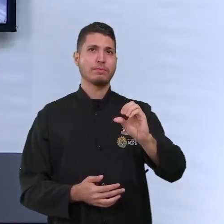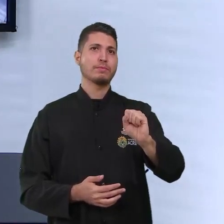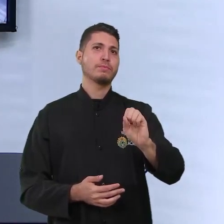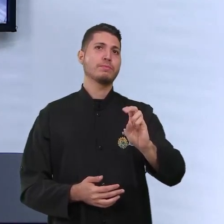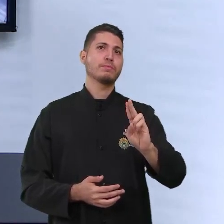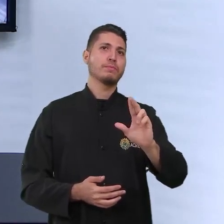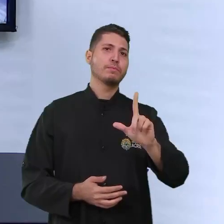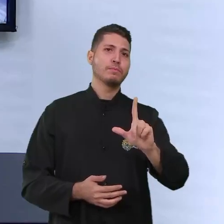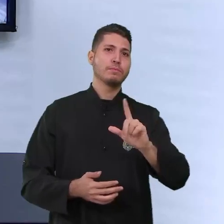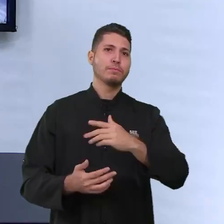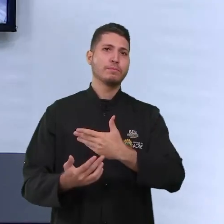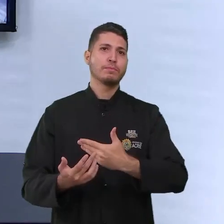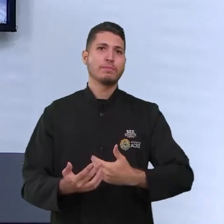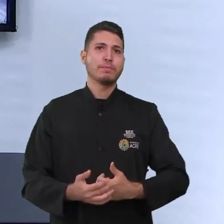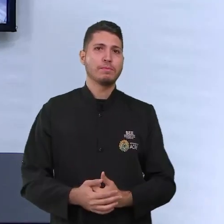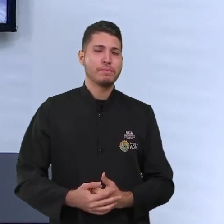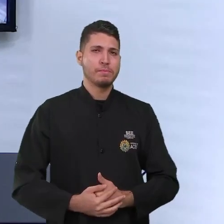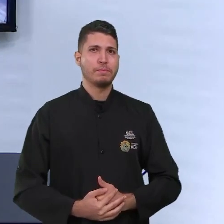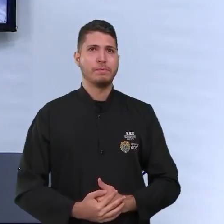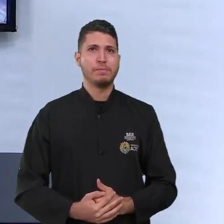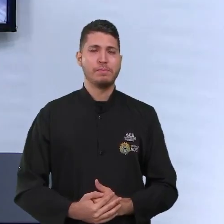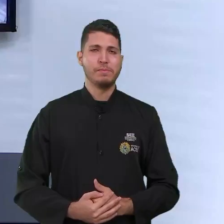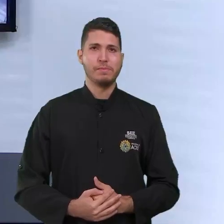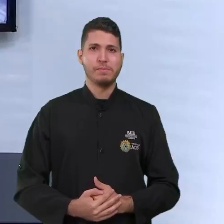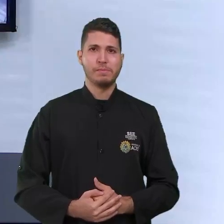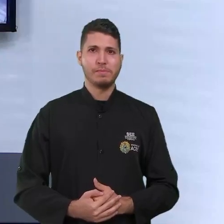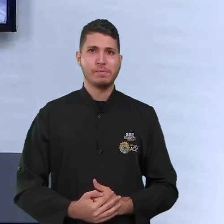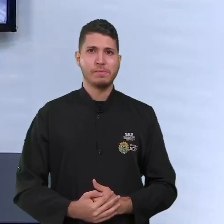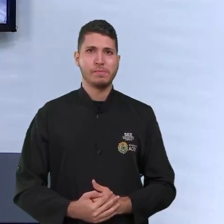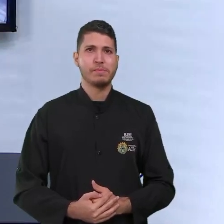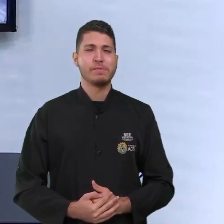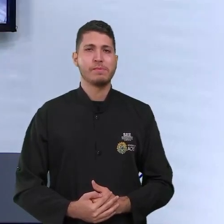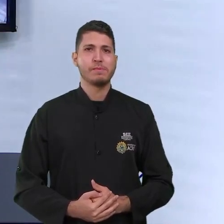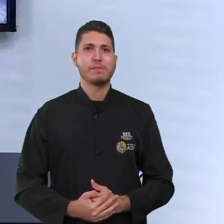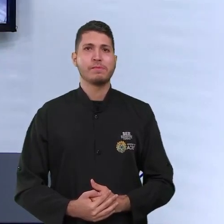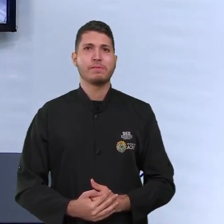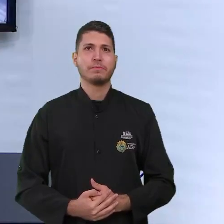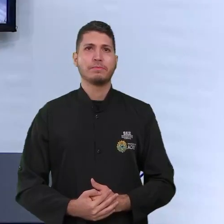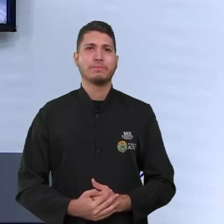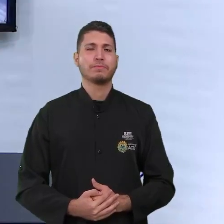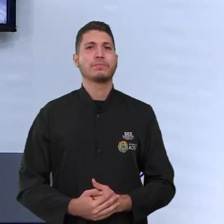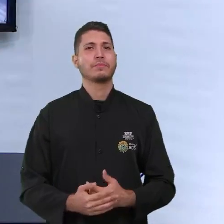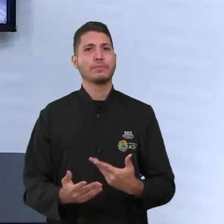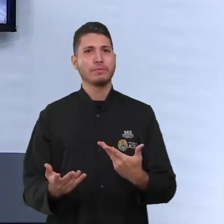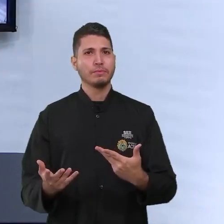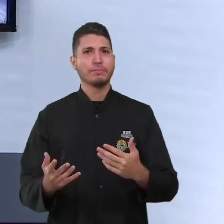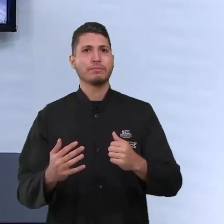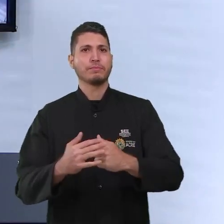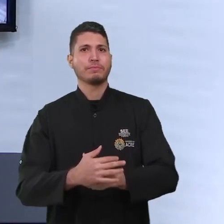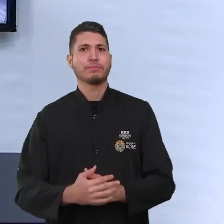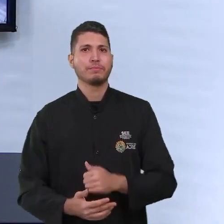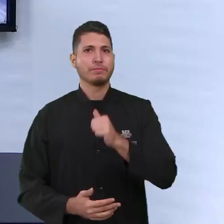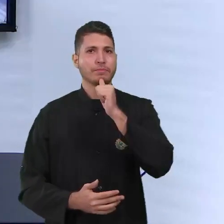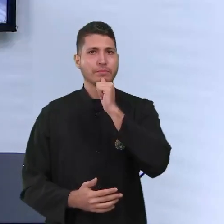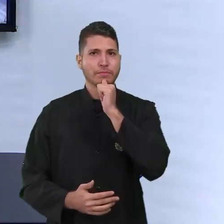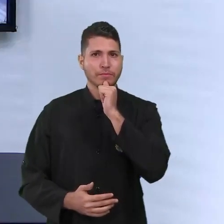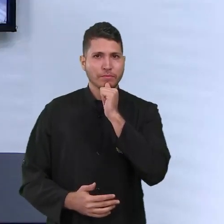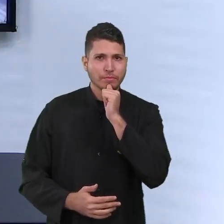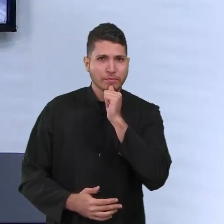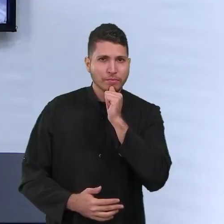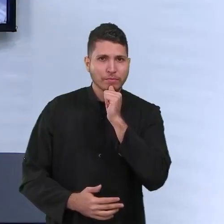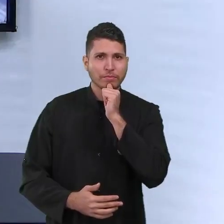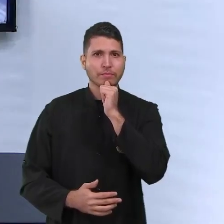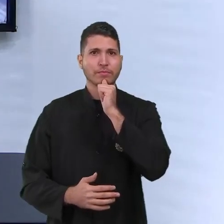tecnológicos, mas em parte a gente ainda coloca ela aqui como um país emergente em desenvolvimento, caracterizado por ser um país